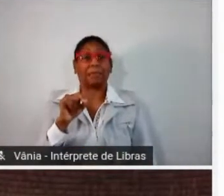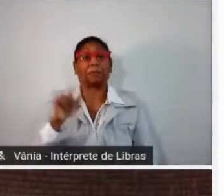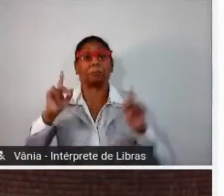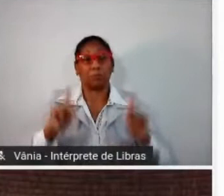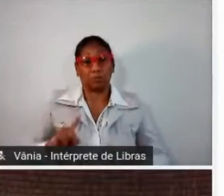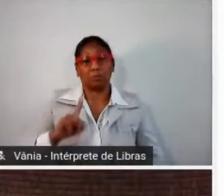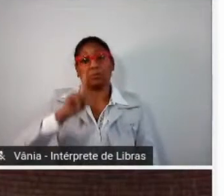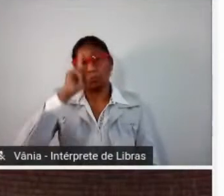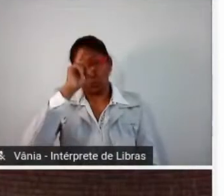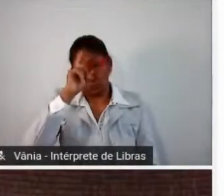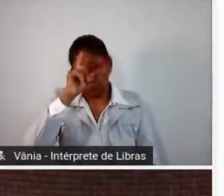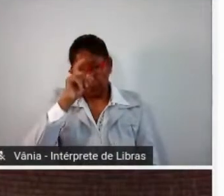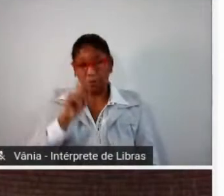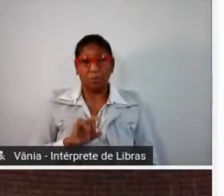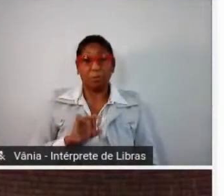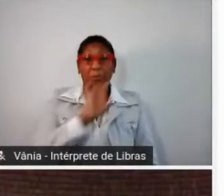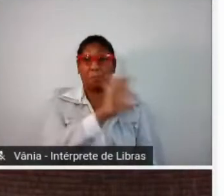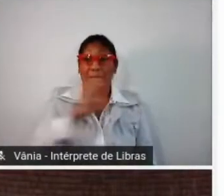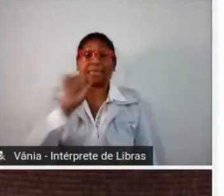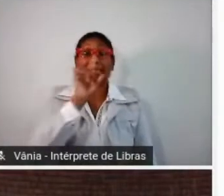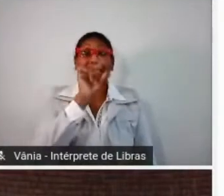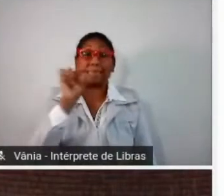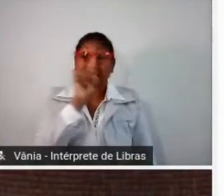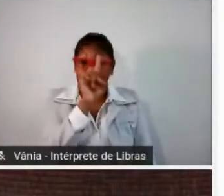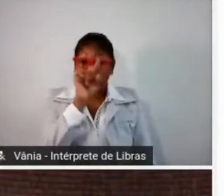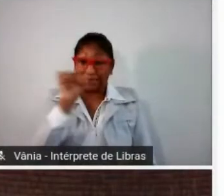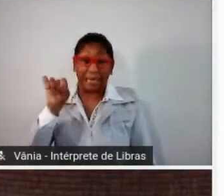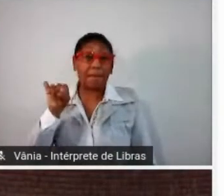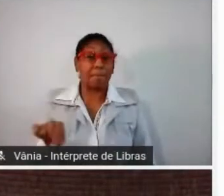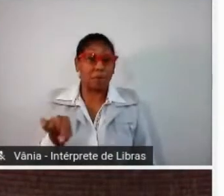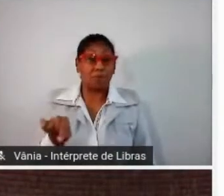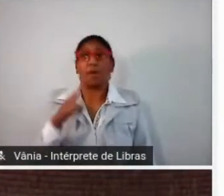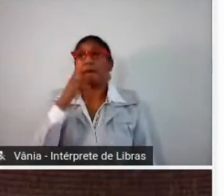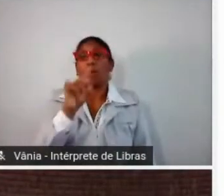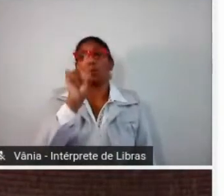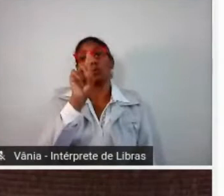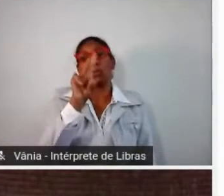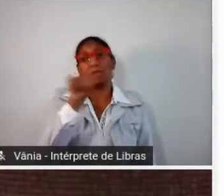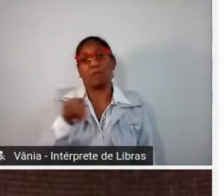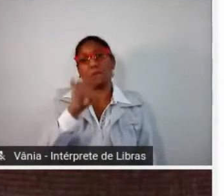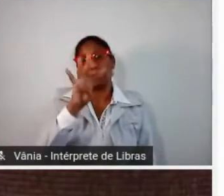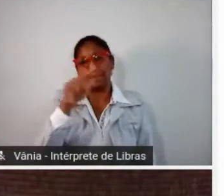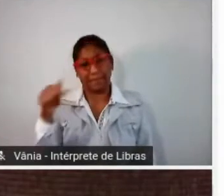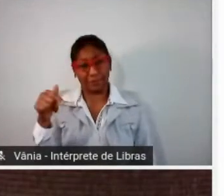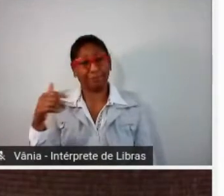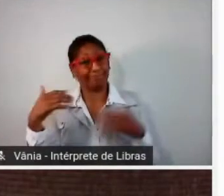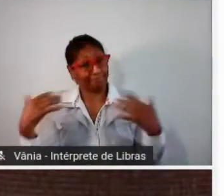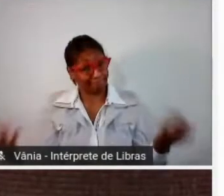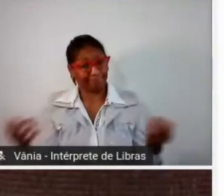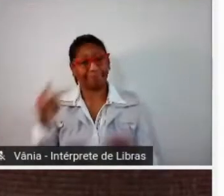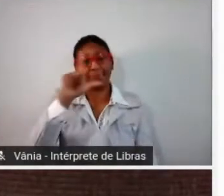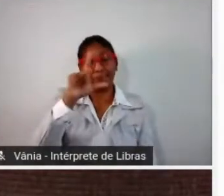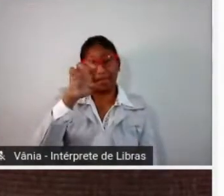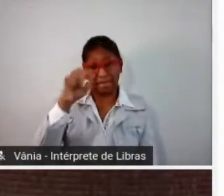hospitalizações para cada 100 mil habitantes, está com 12,47, e a disponibilidade de leitos livres